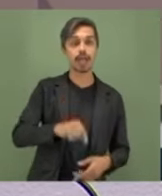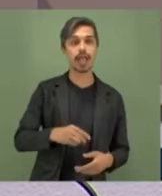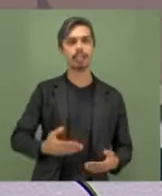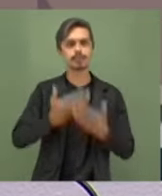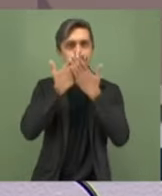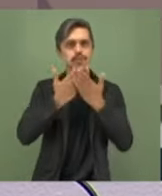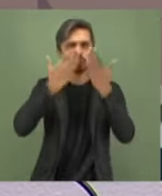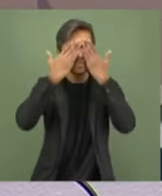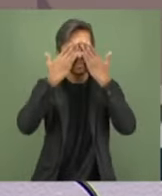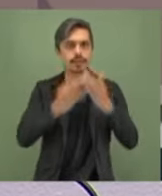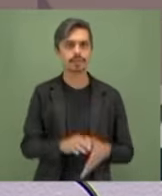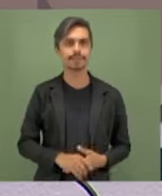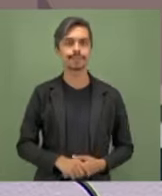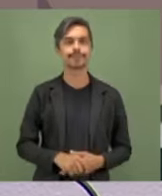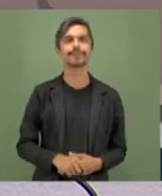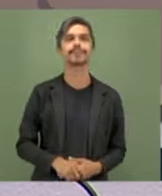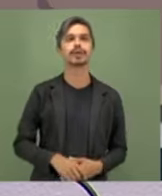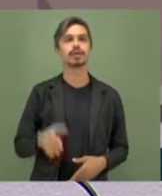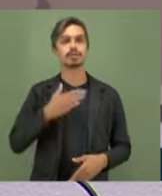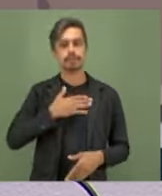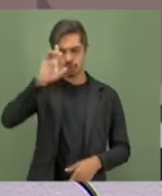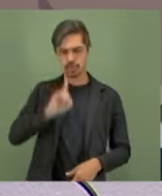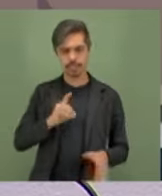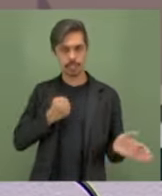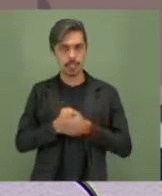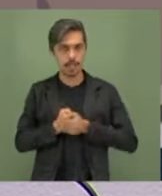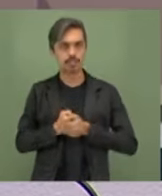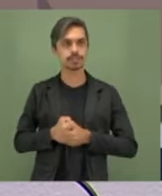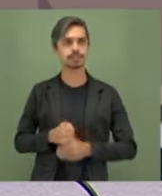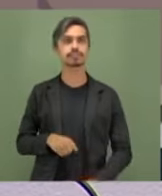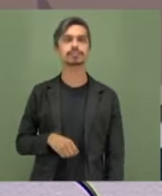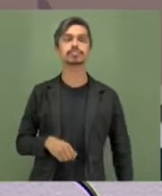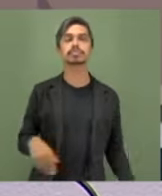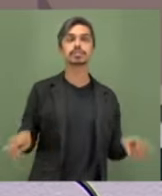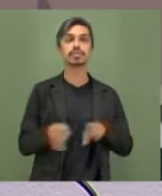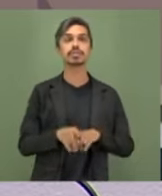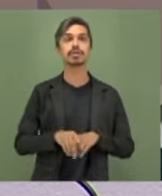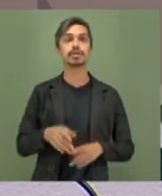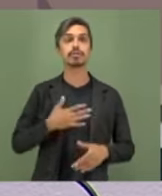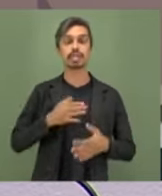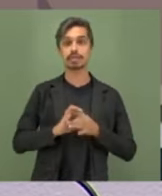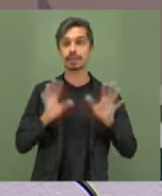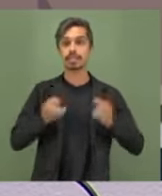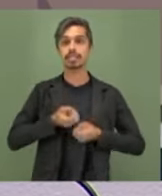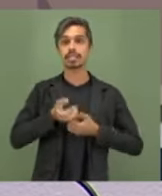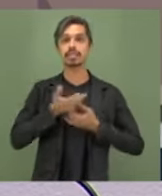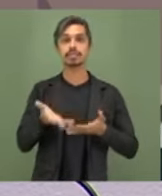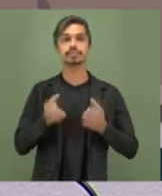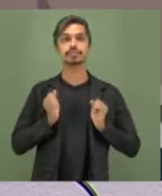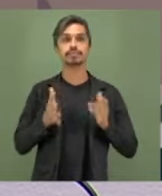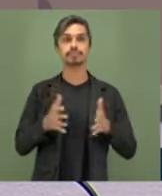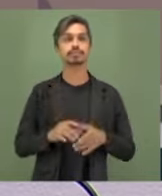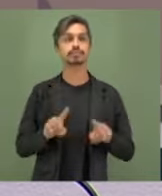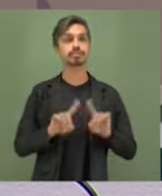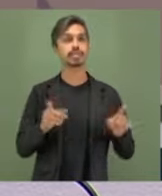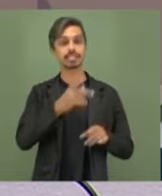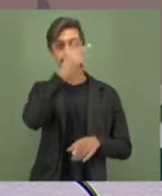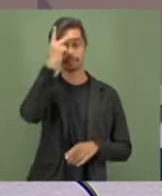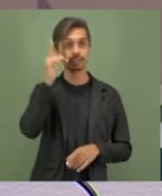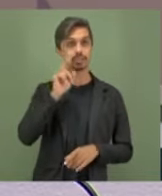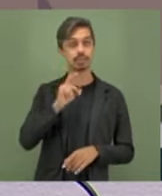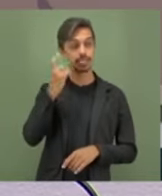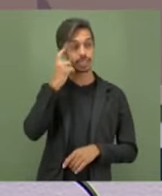perseguição e a privação dos direitos e a privação da liberdade de expressão. Mas sempre a quem pensa à direita, a quem pensa de